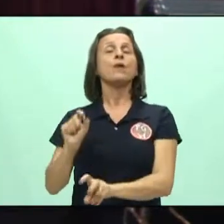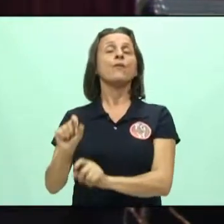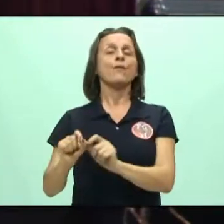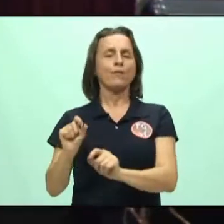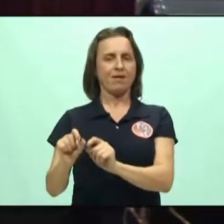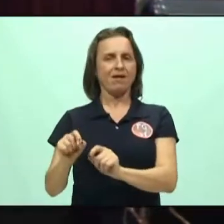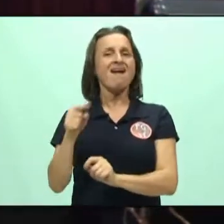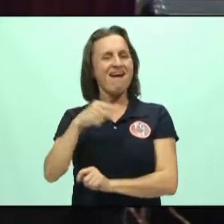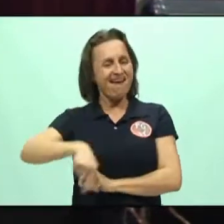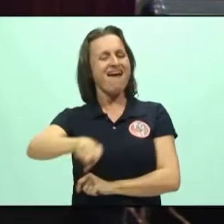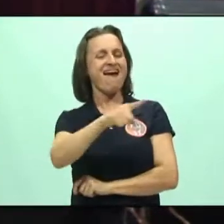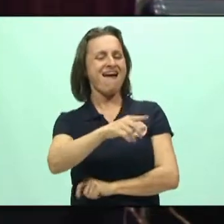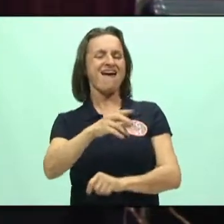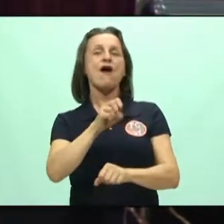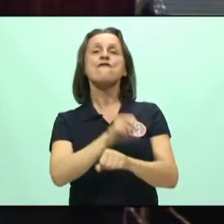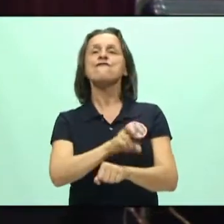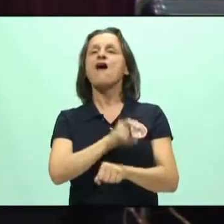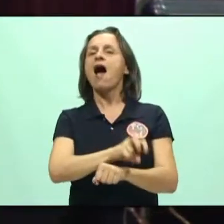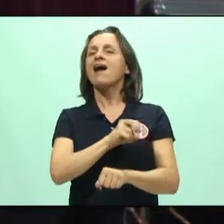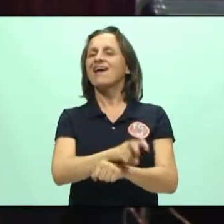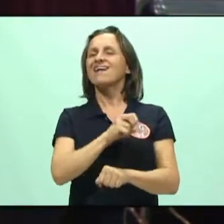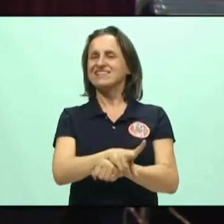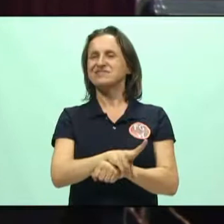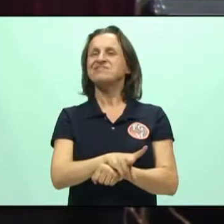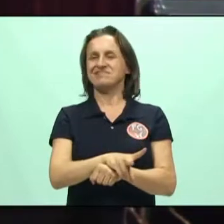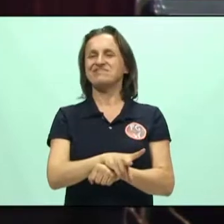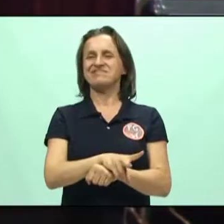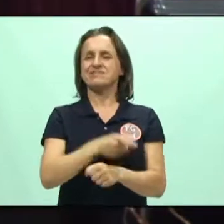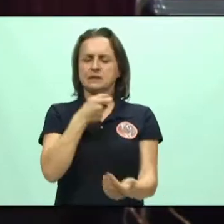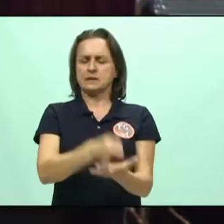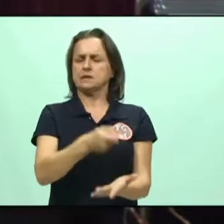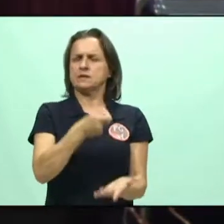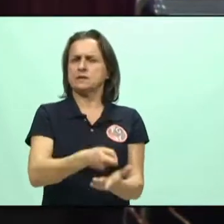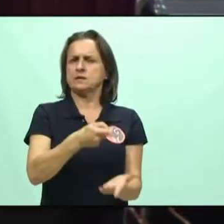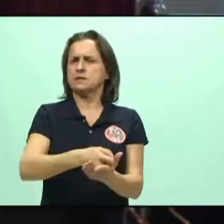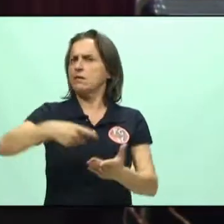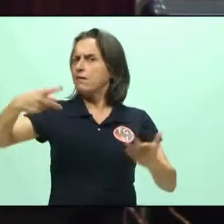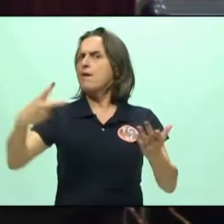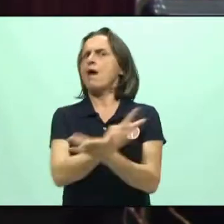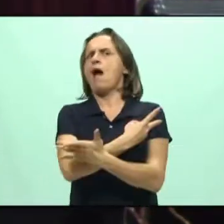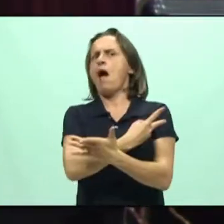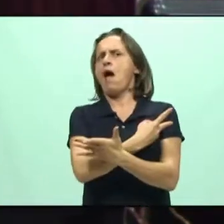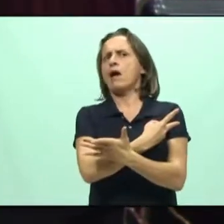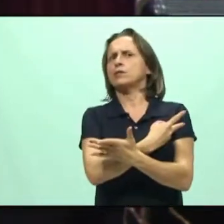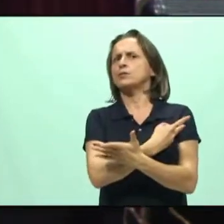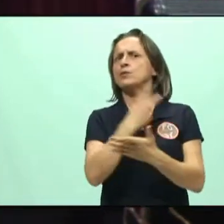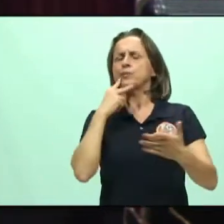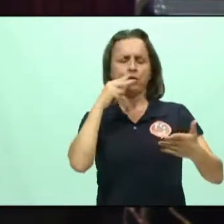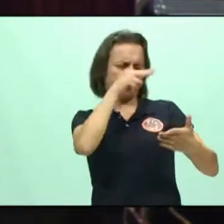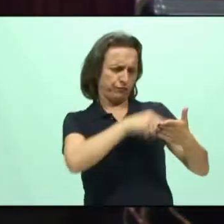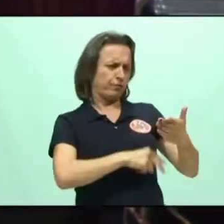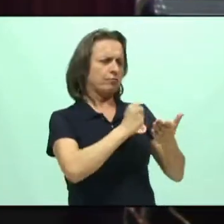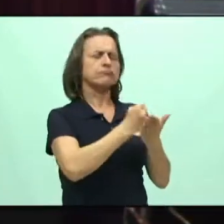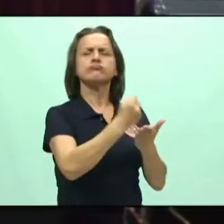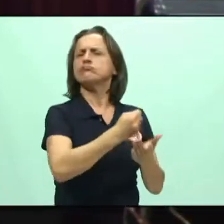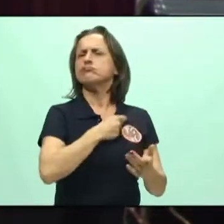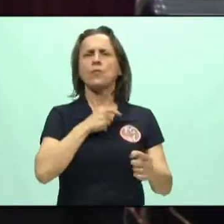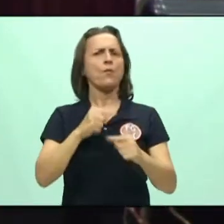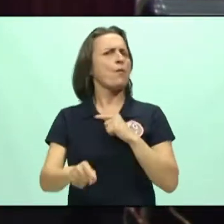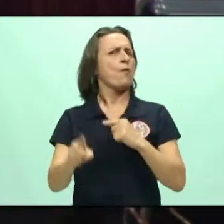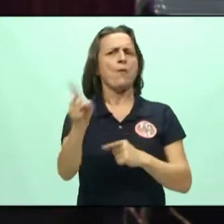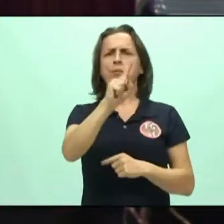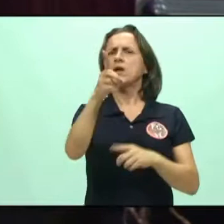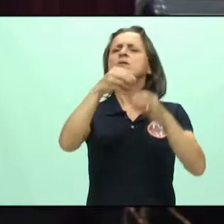algumas vagas que foram que estavam sendo cobradas indevidamente de acordo com o contrato acabaram sendo extintas isso